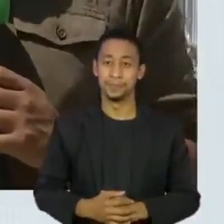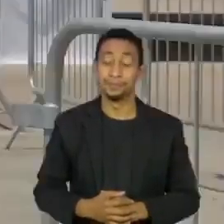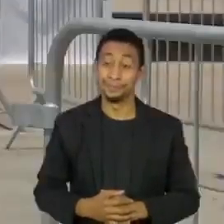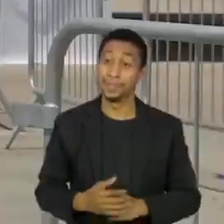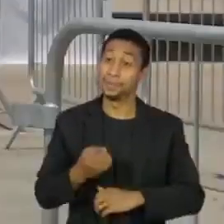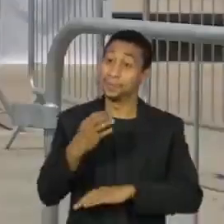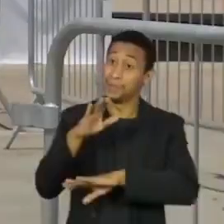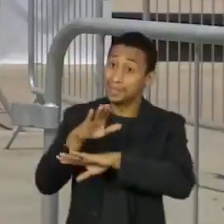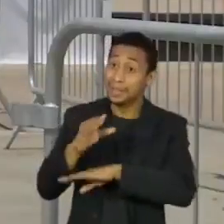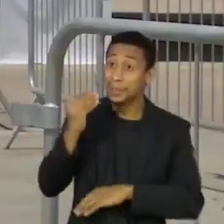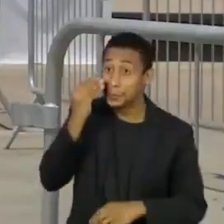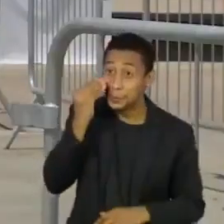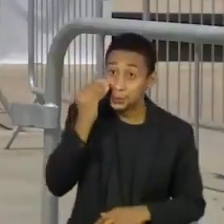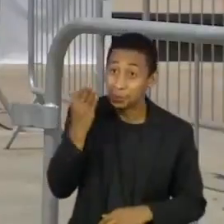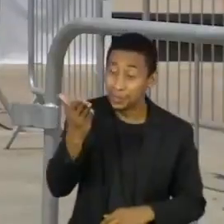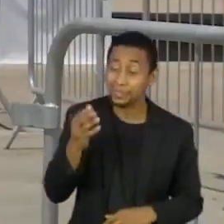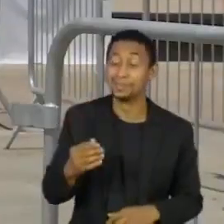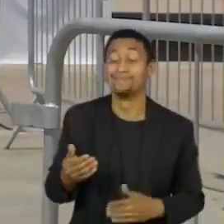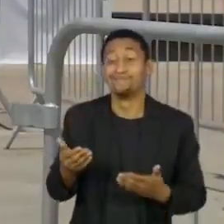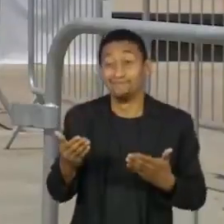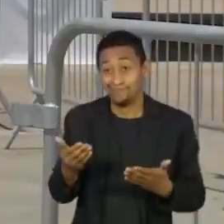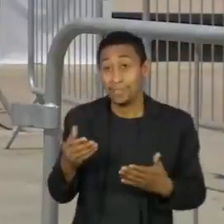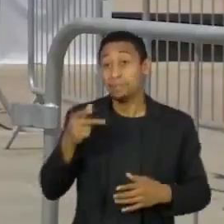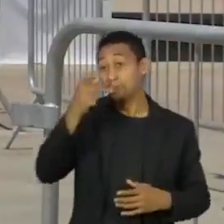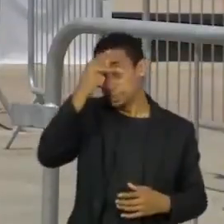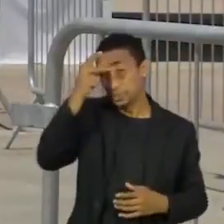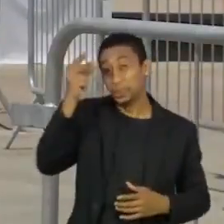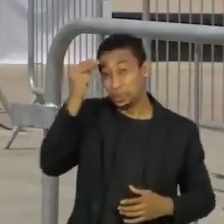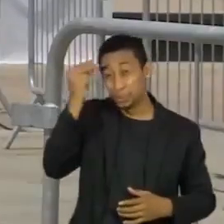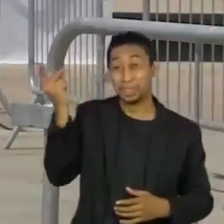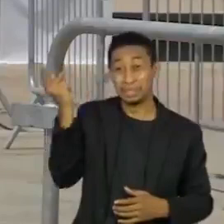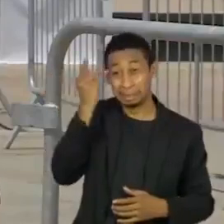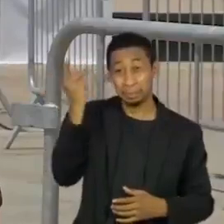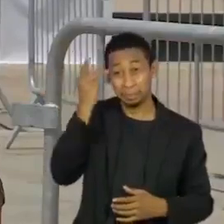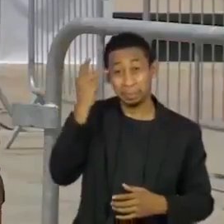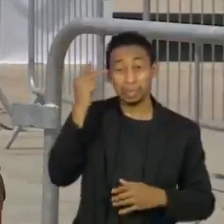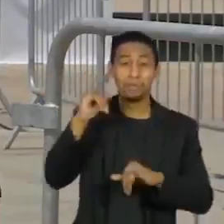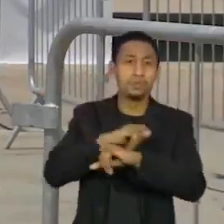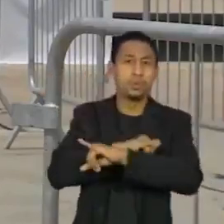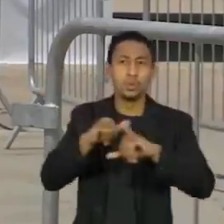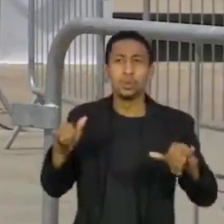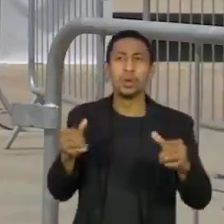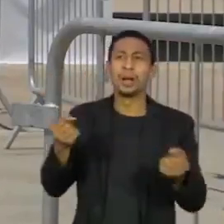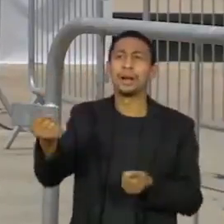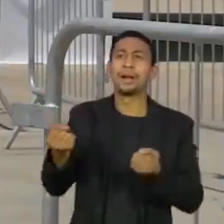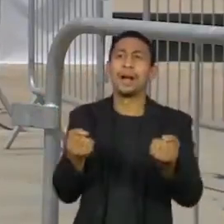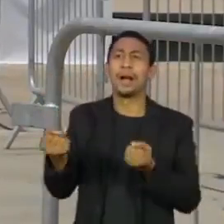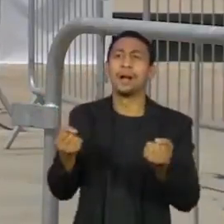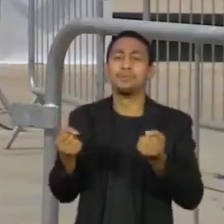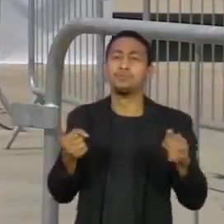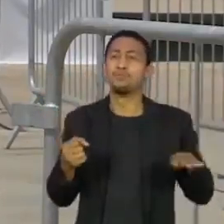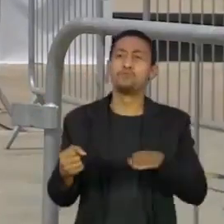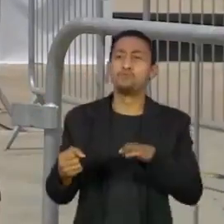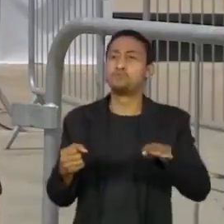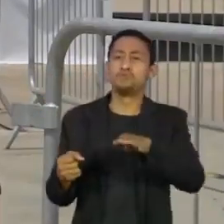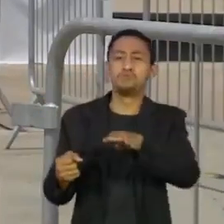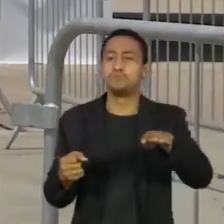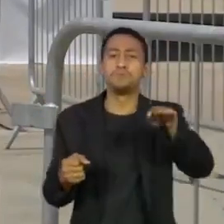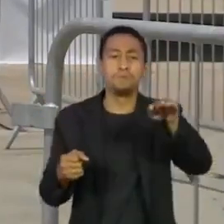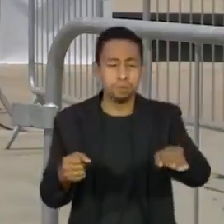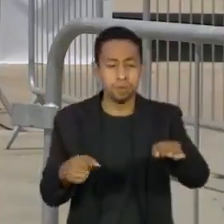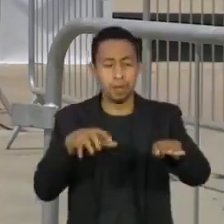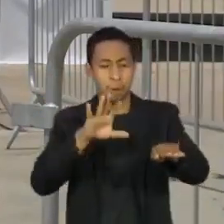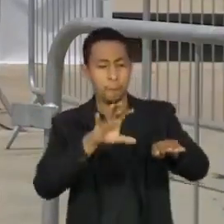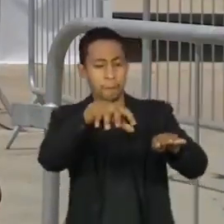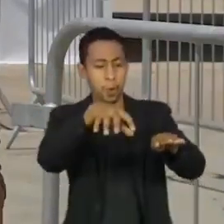Muito boa tarde, Joyce. Pois é, a justificativa da prefeitura é que houve queda na demanda, né? Já que mais de 80% desse público entre